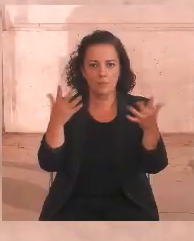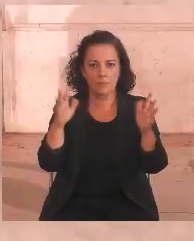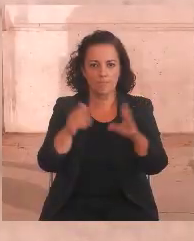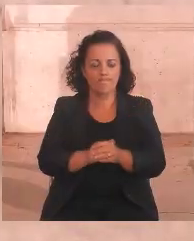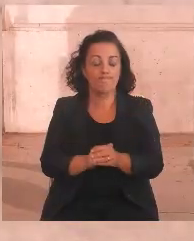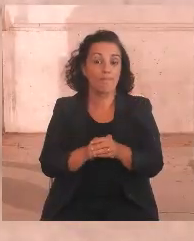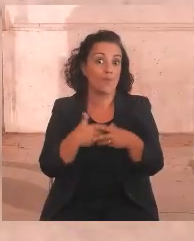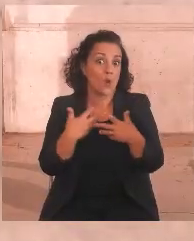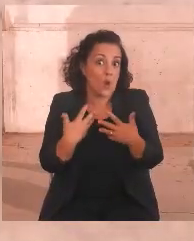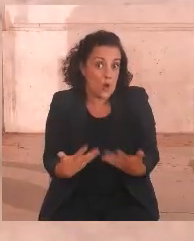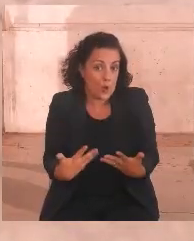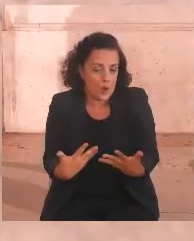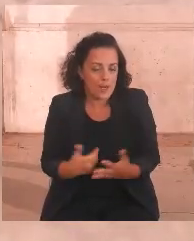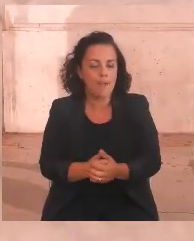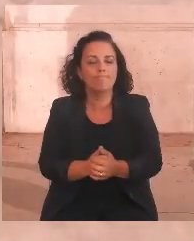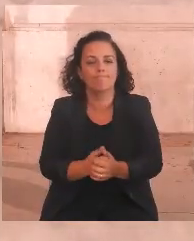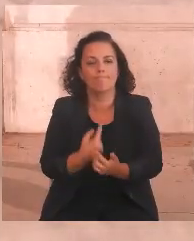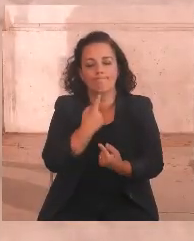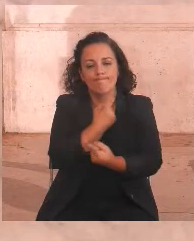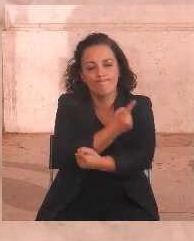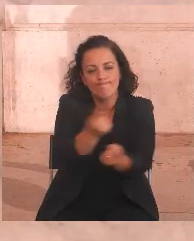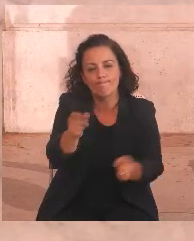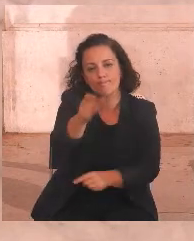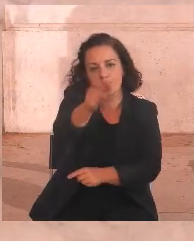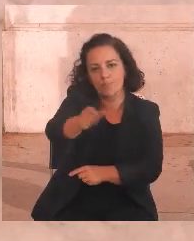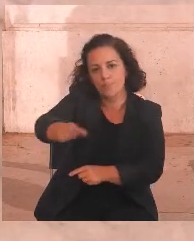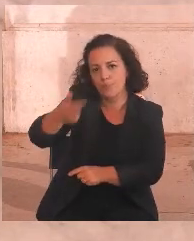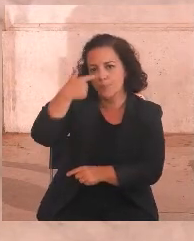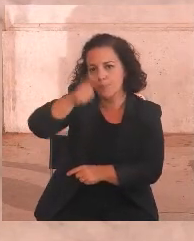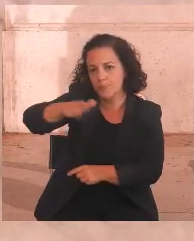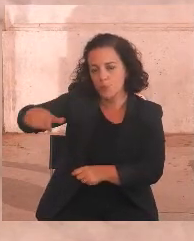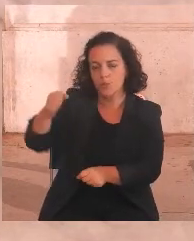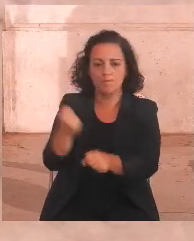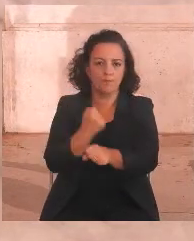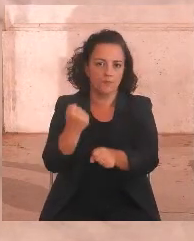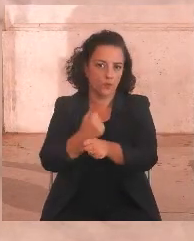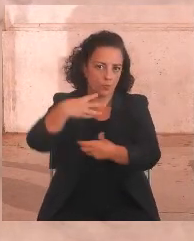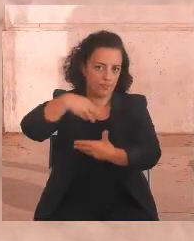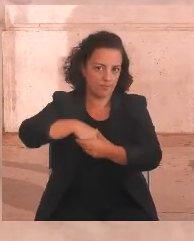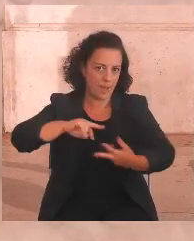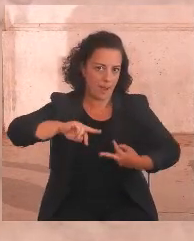E agora uma palavra aos funcionários da Câmara Municipal de Lisboa.